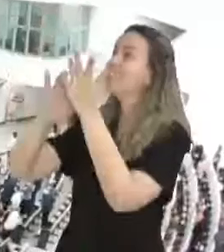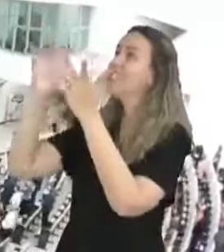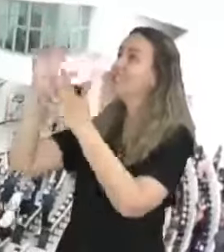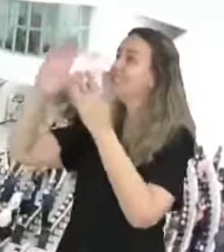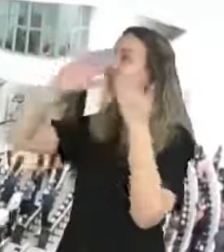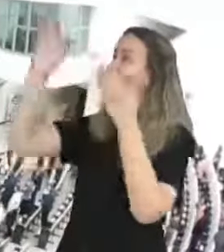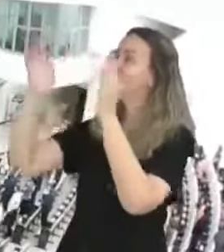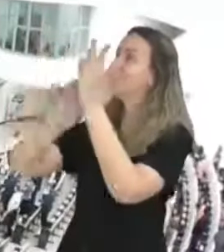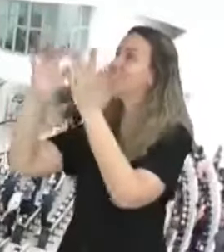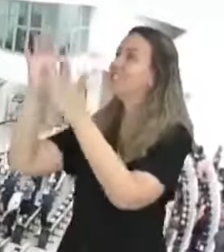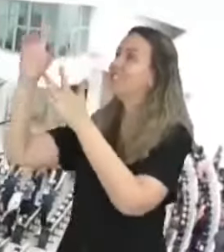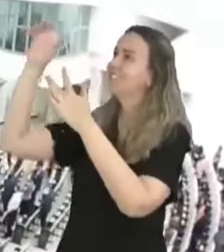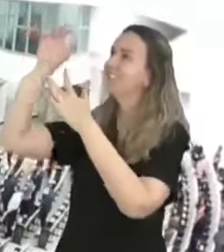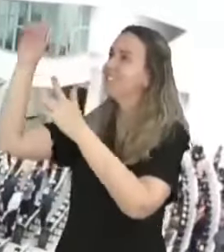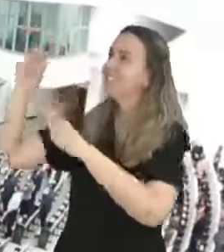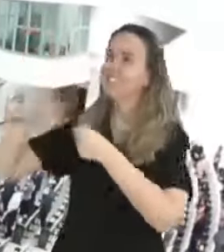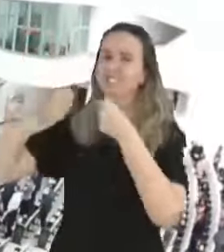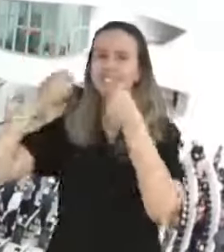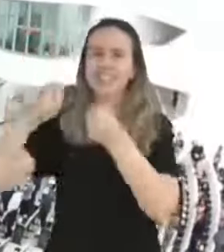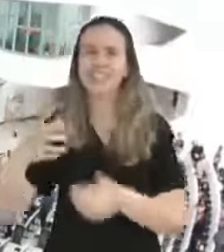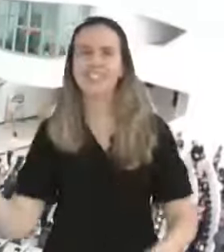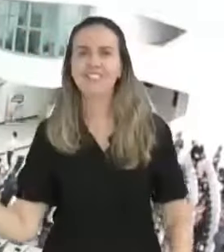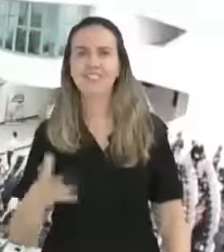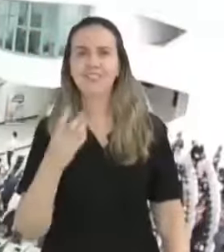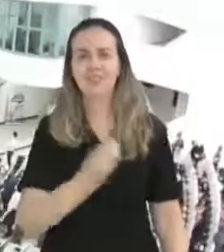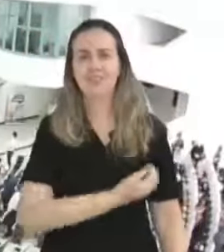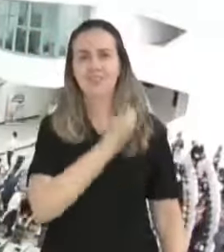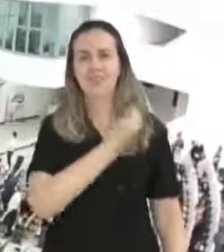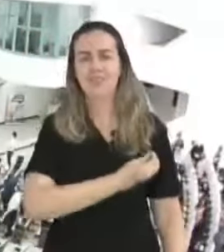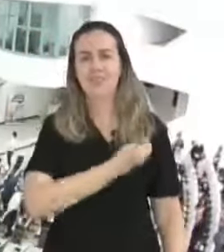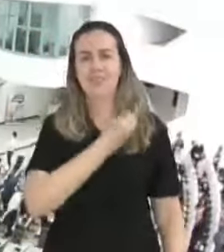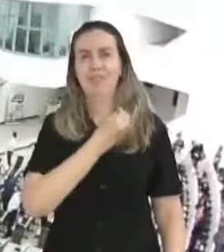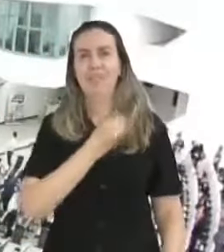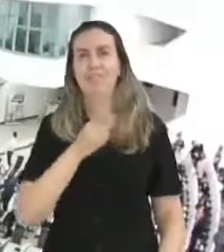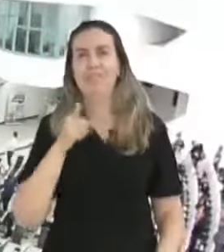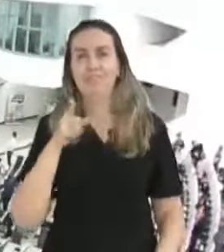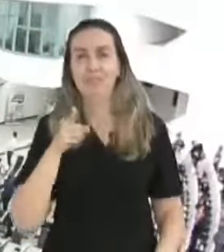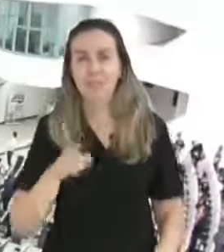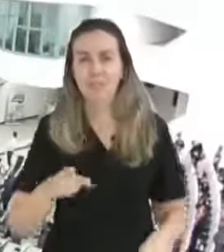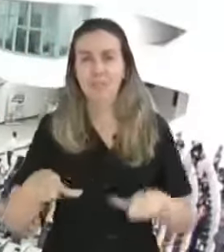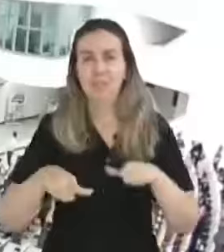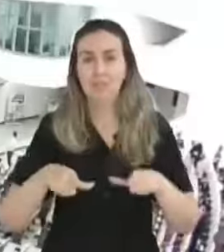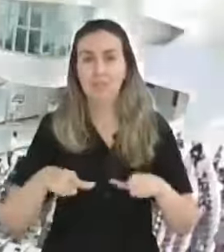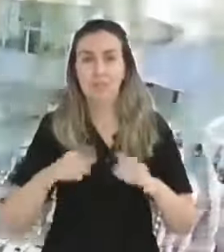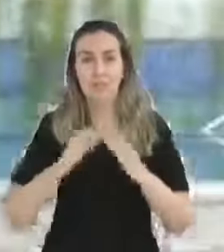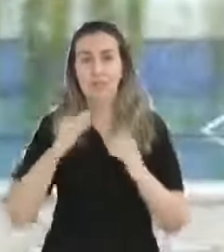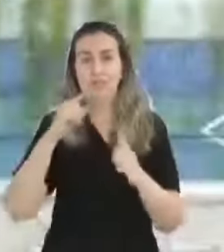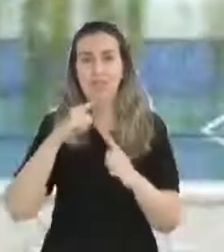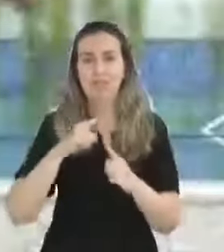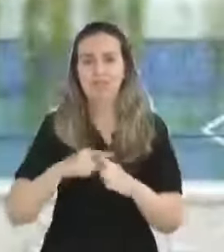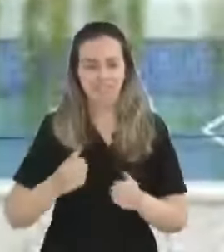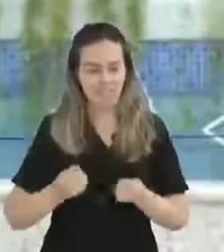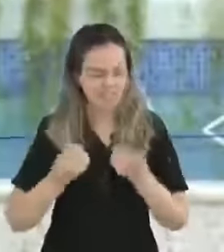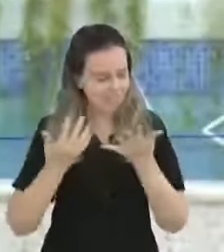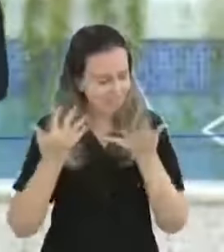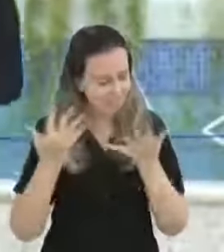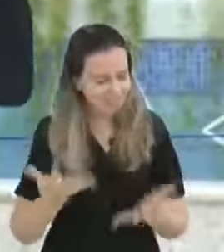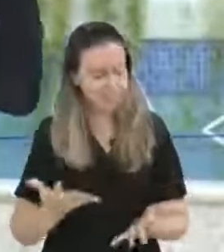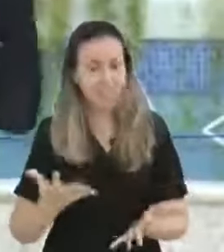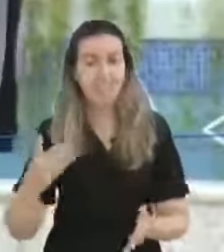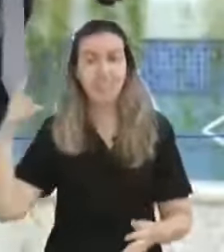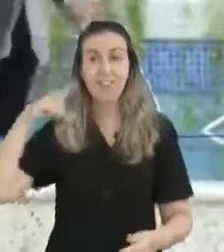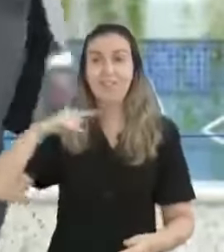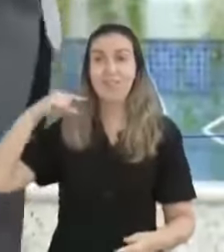Jesus Cristo, e Deus vai renovar o teu ministério, vai renovar a tua chamada, vai renovar a